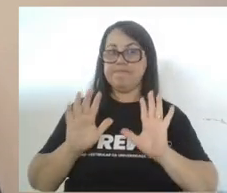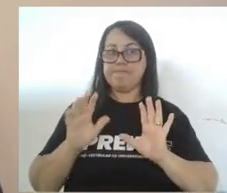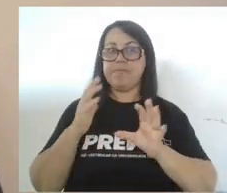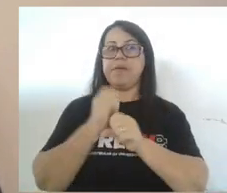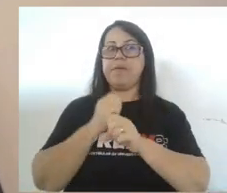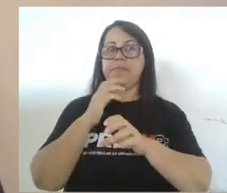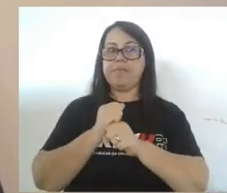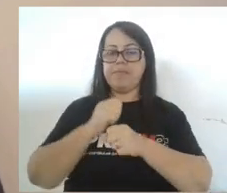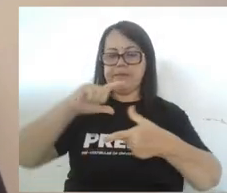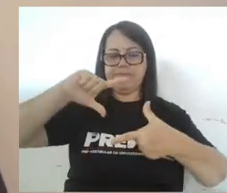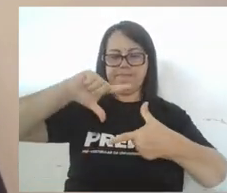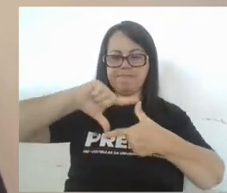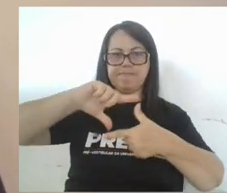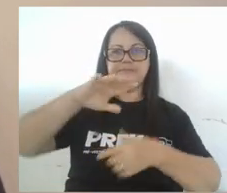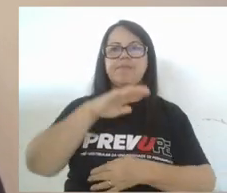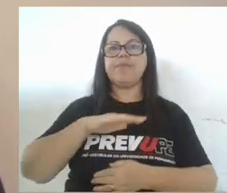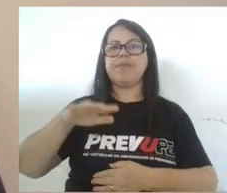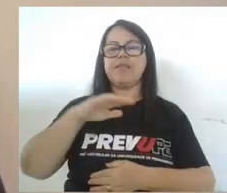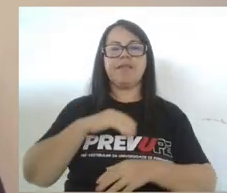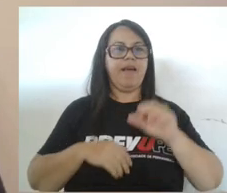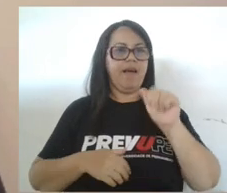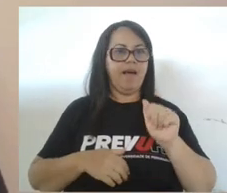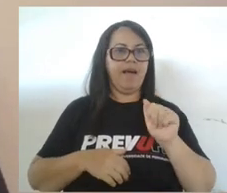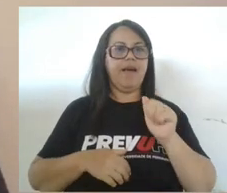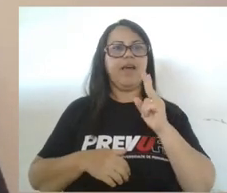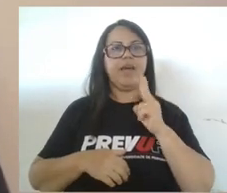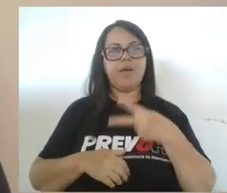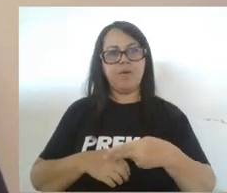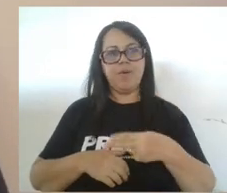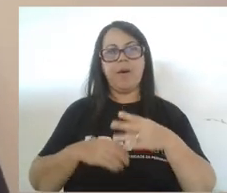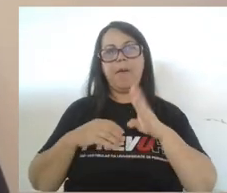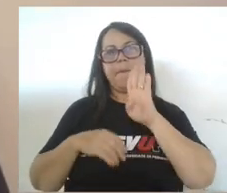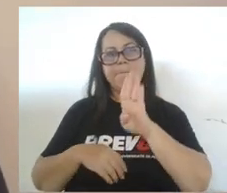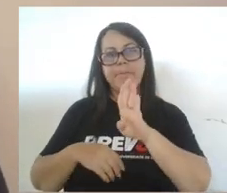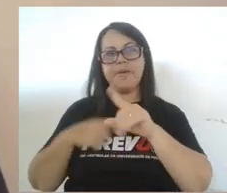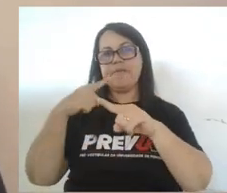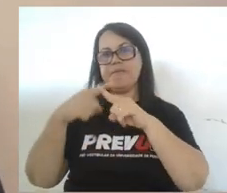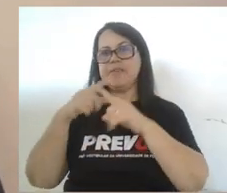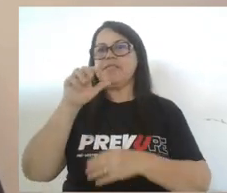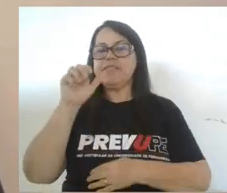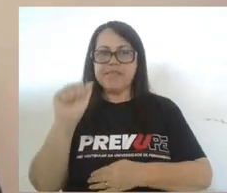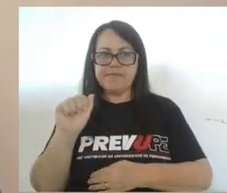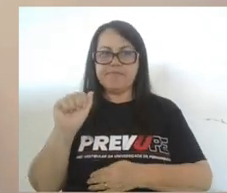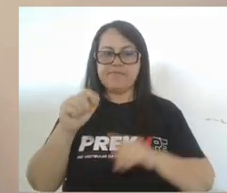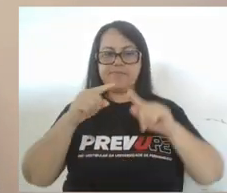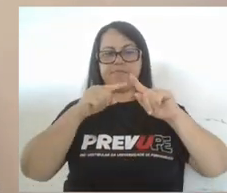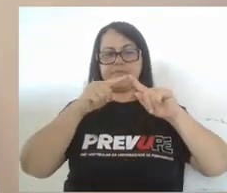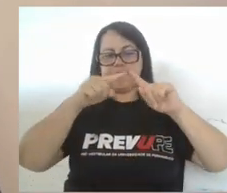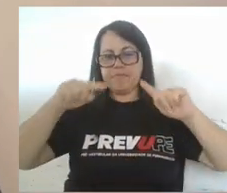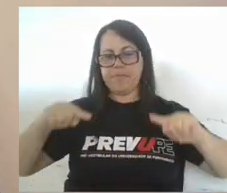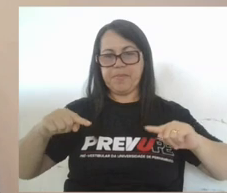figuras planas. Para calcularmos a área do retângulo, multiplicamos a base pela